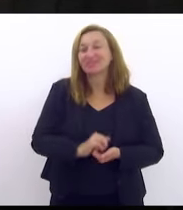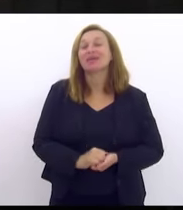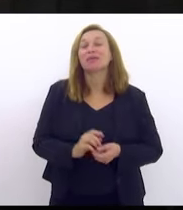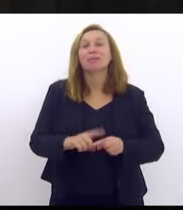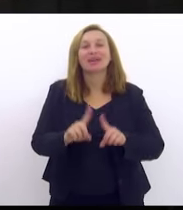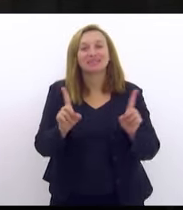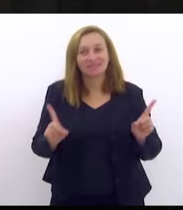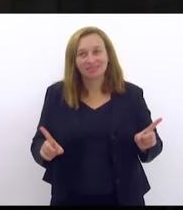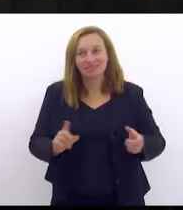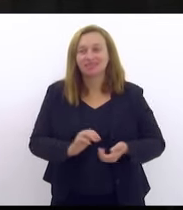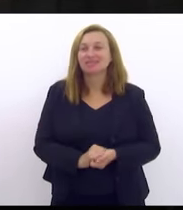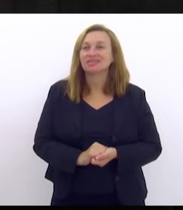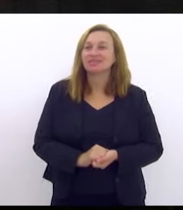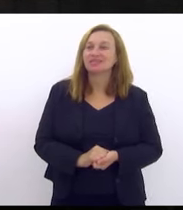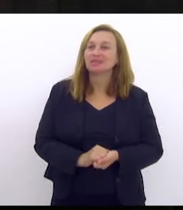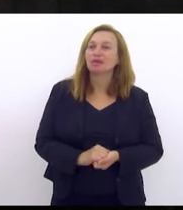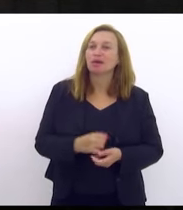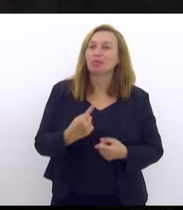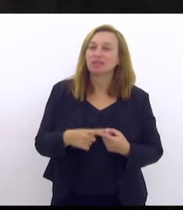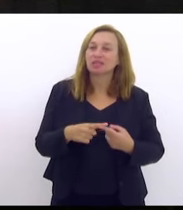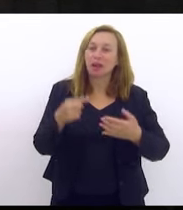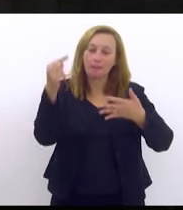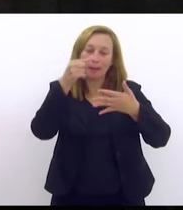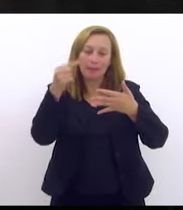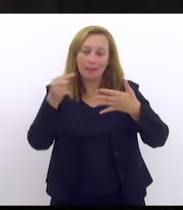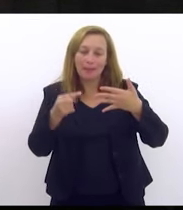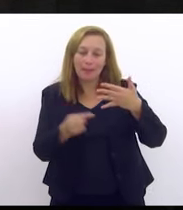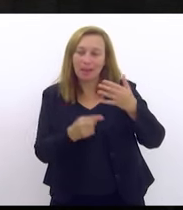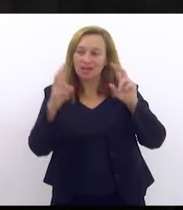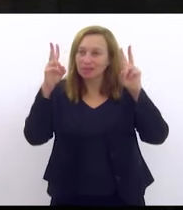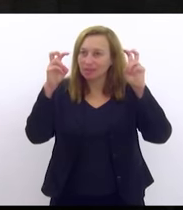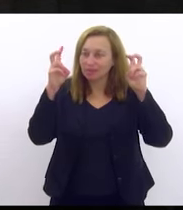mas porque ele pautou temas